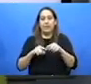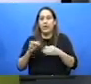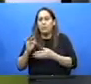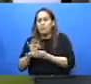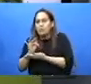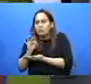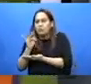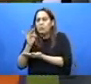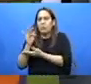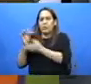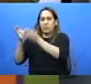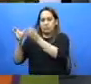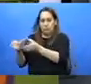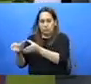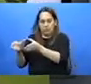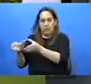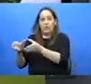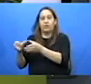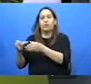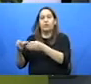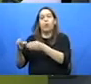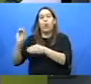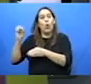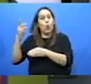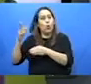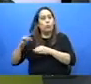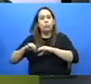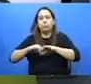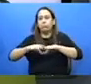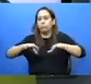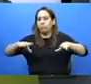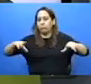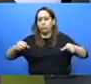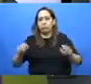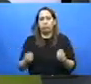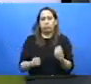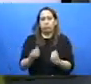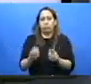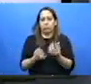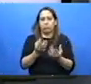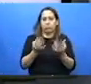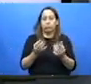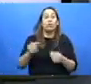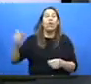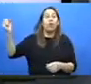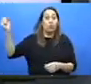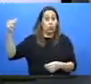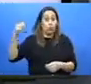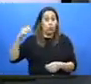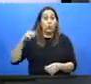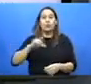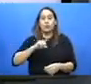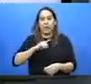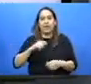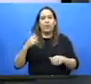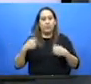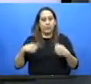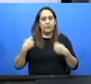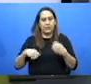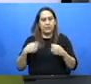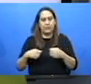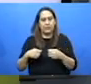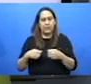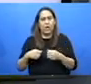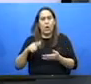em um vaso, pode ser no vaso ou em um jardim, que receba luz solar. Pedaço de papel escuro e